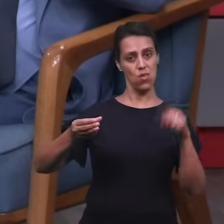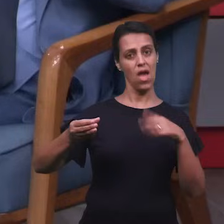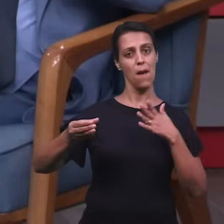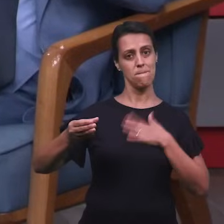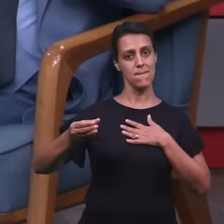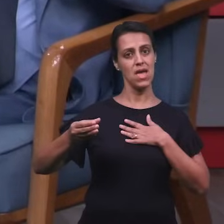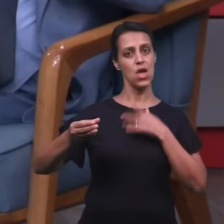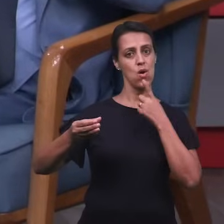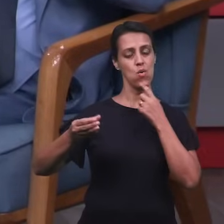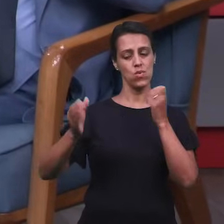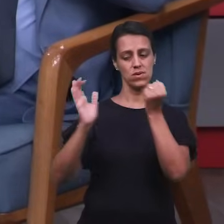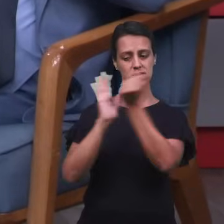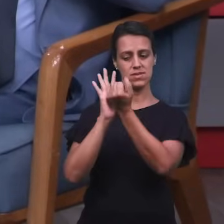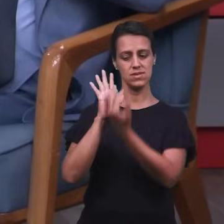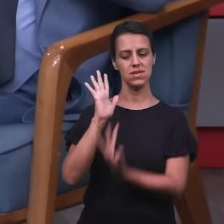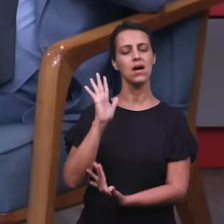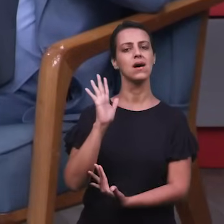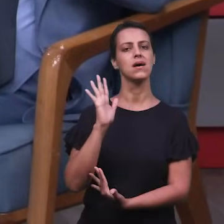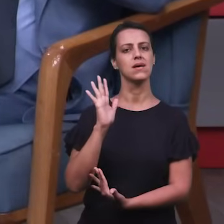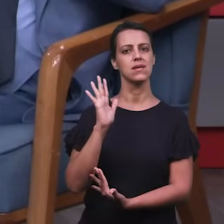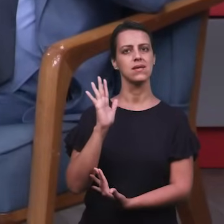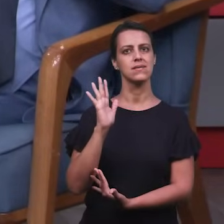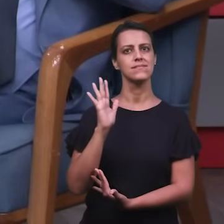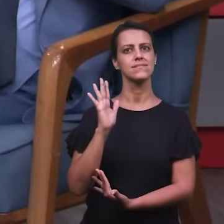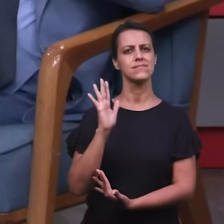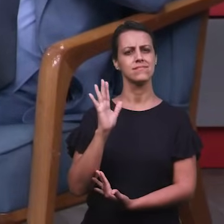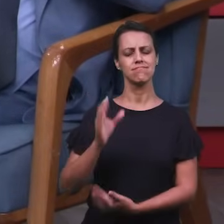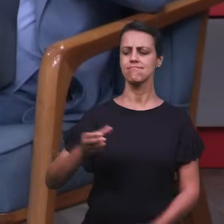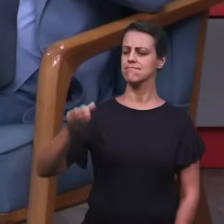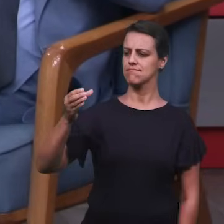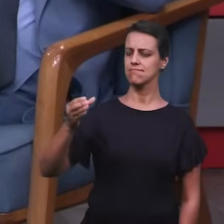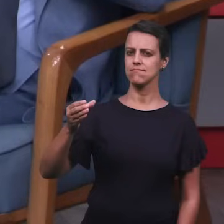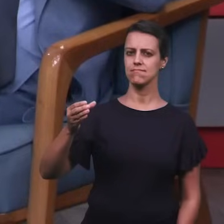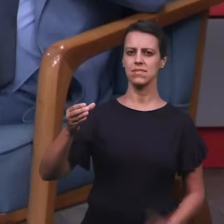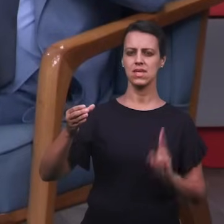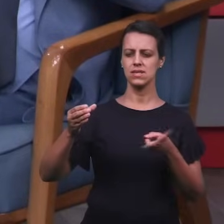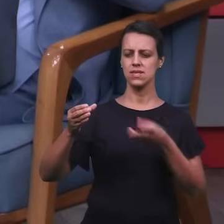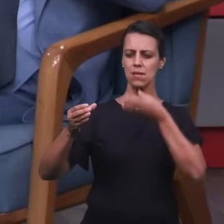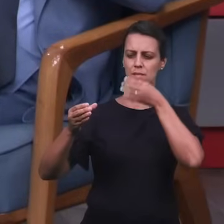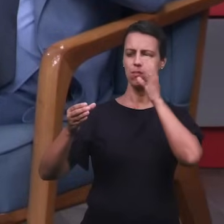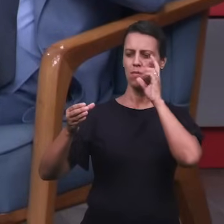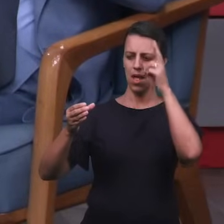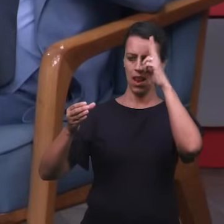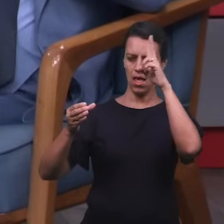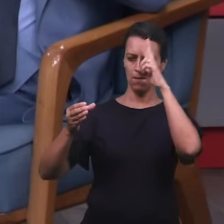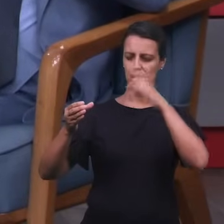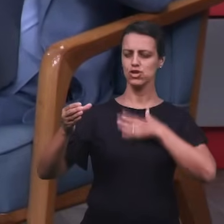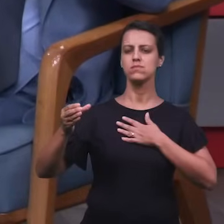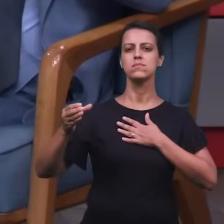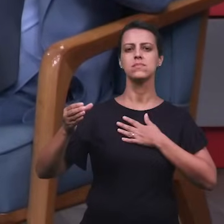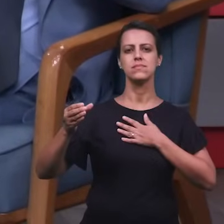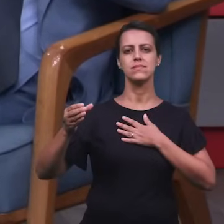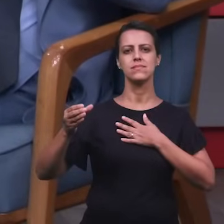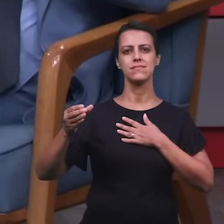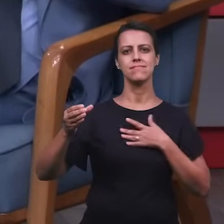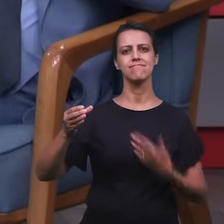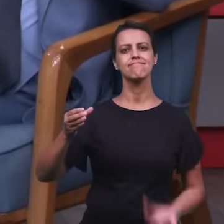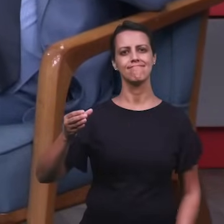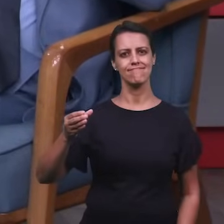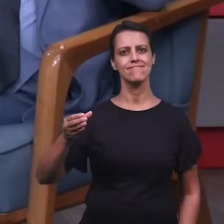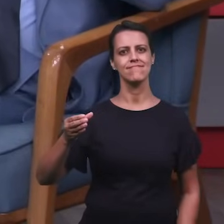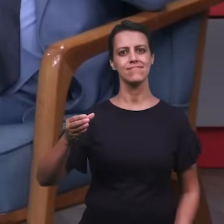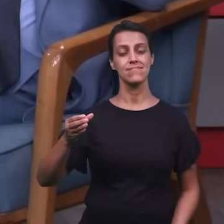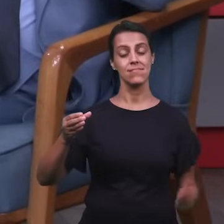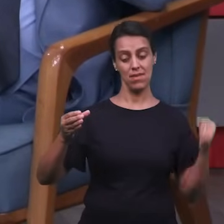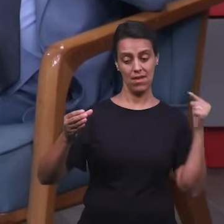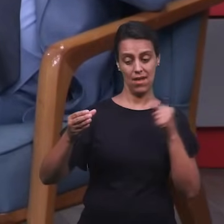sangue. Fazer isso, então, quando ele mostra, fazer isso em memória de mim, você tem que lembrar disso.